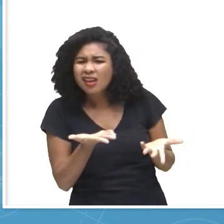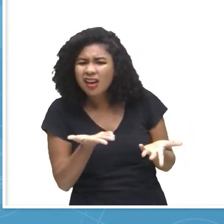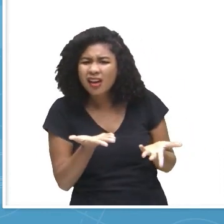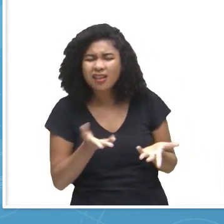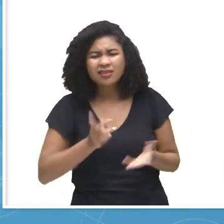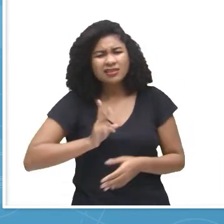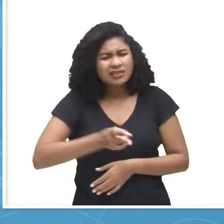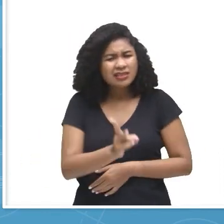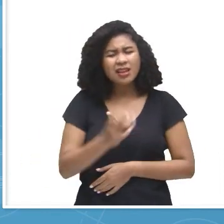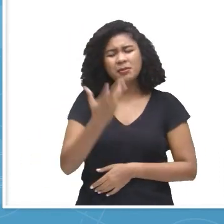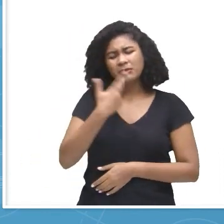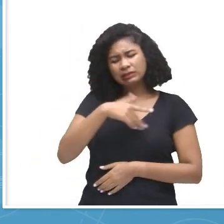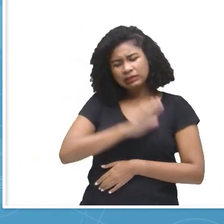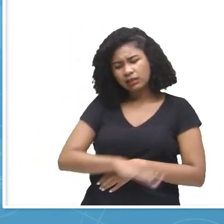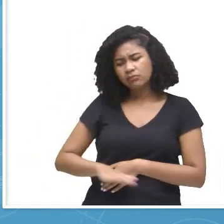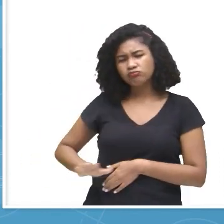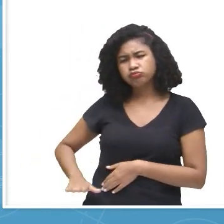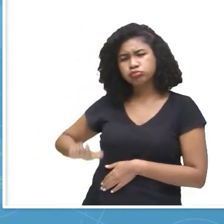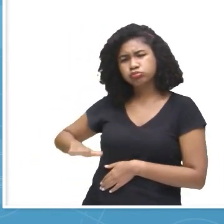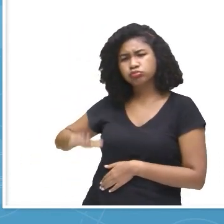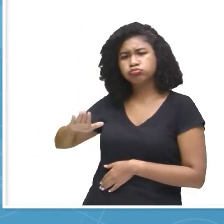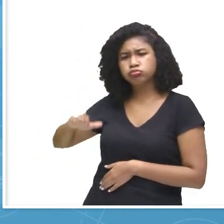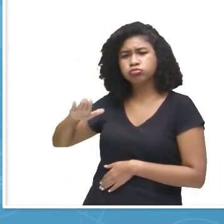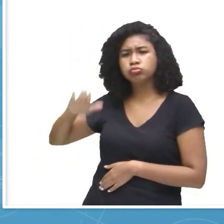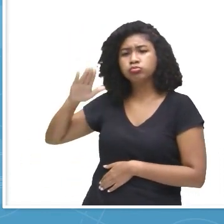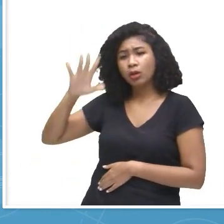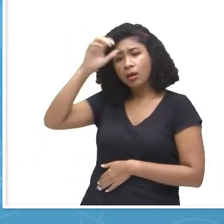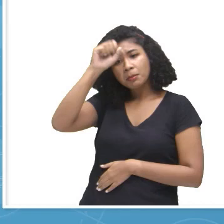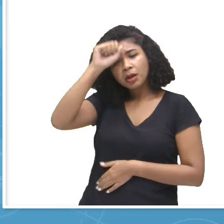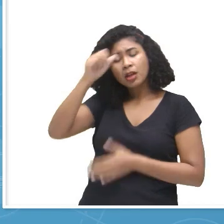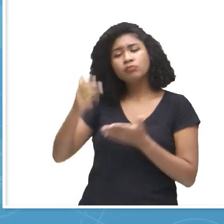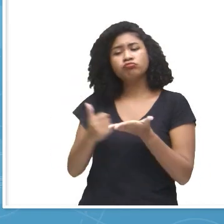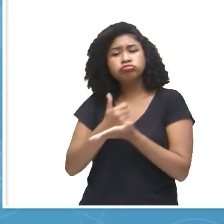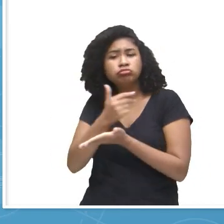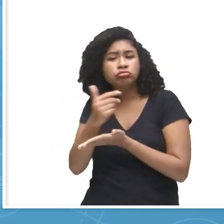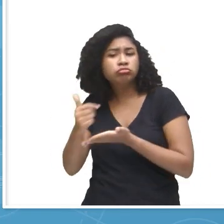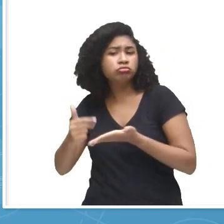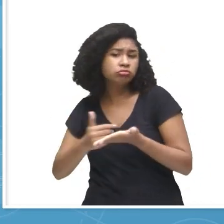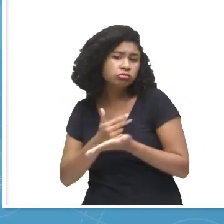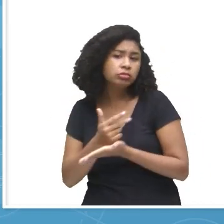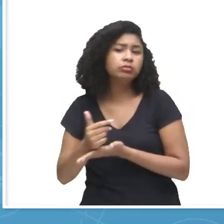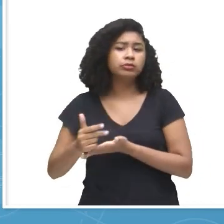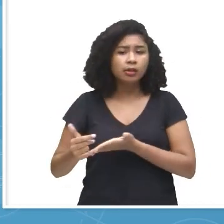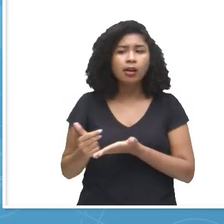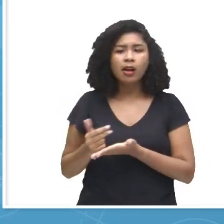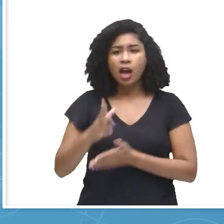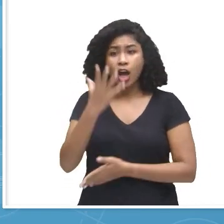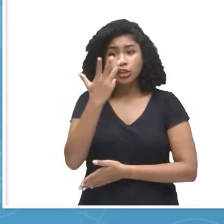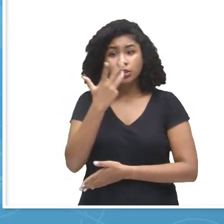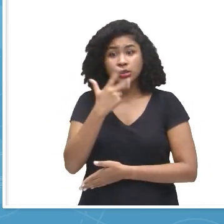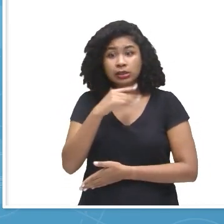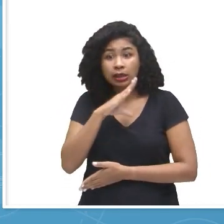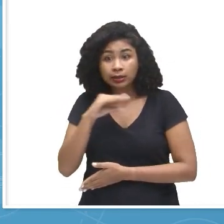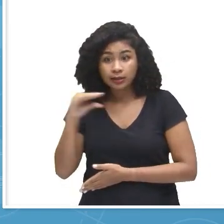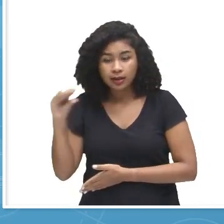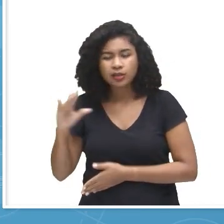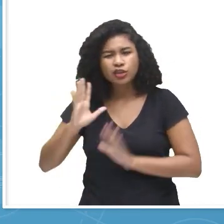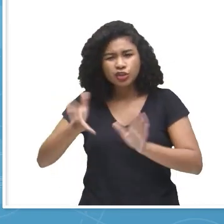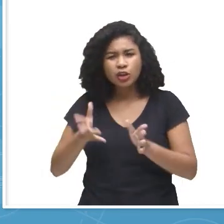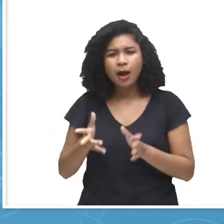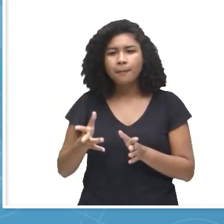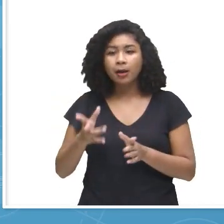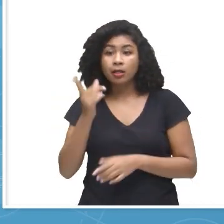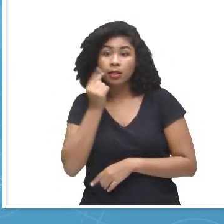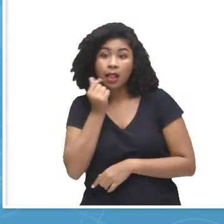Desde a nossa infância, a gente aprende a desenhar, a se expressar artisticamente. As crianças já sentam, pegam um lápis, um giz de